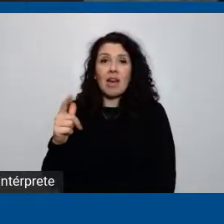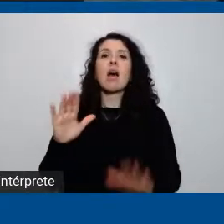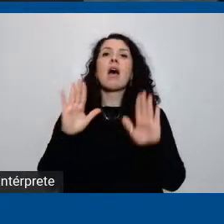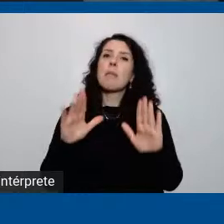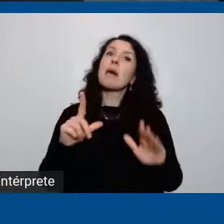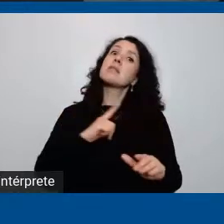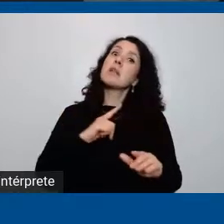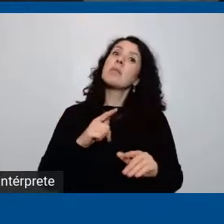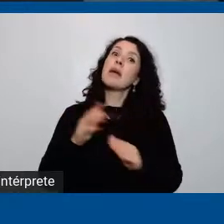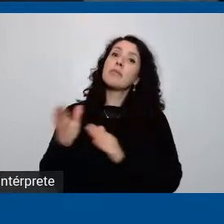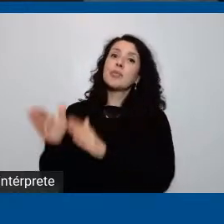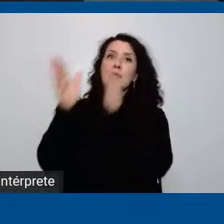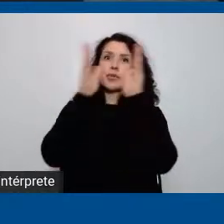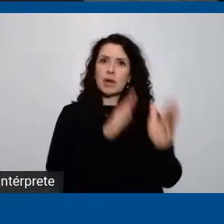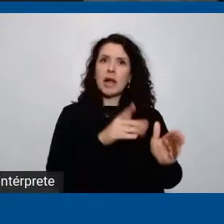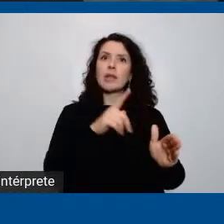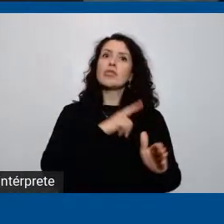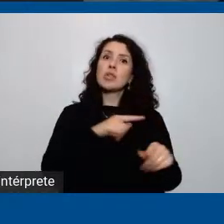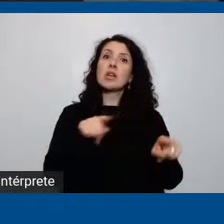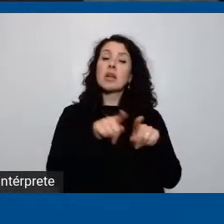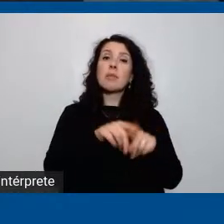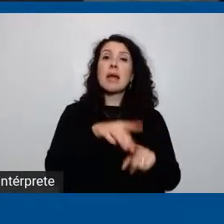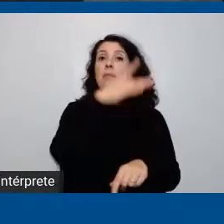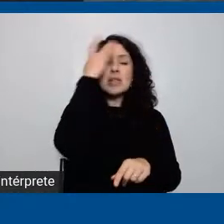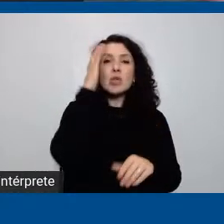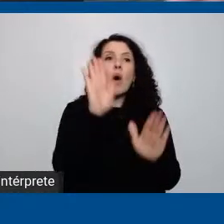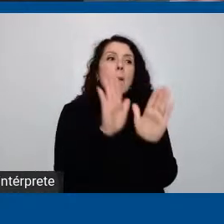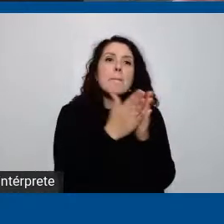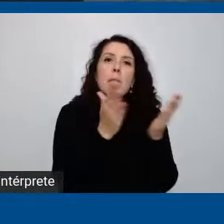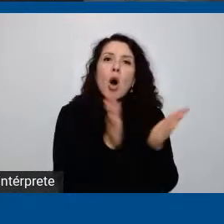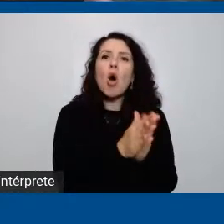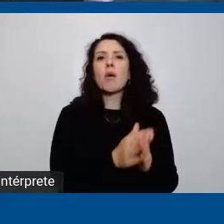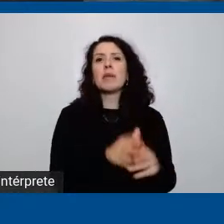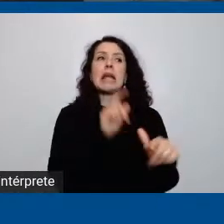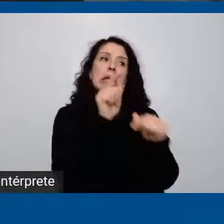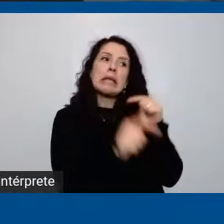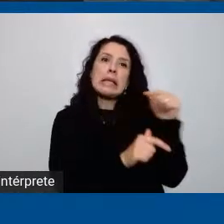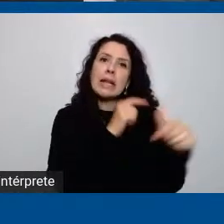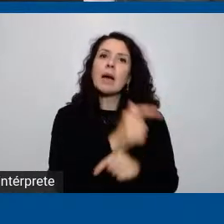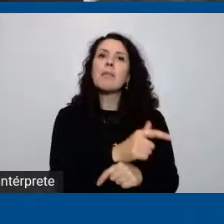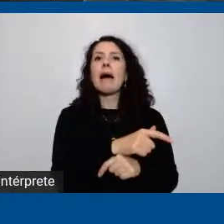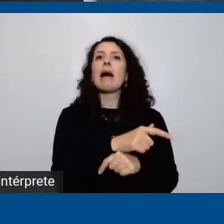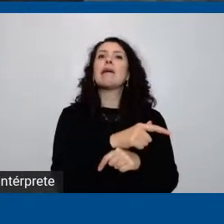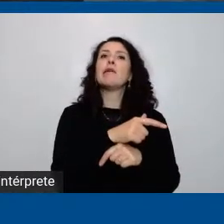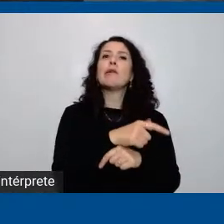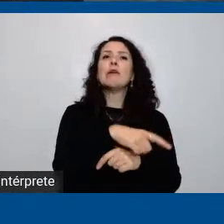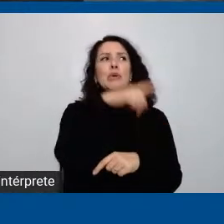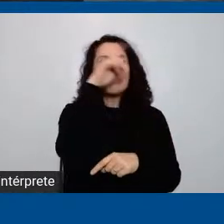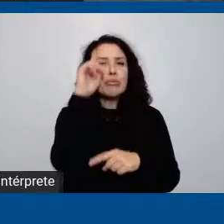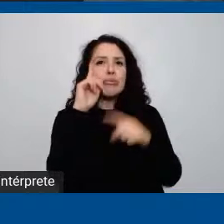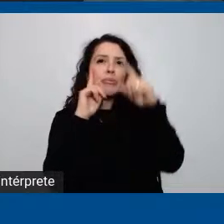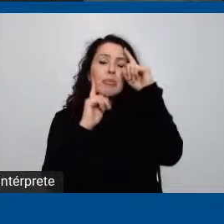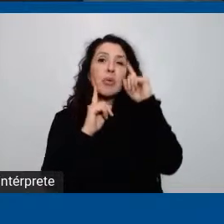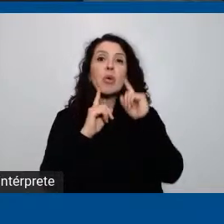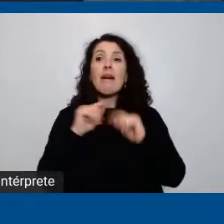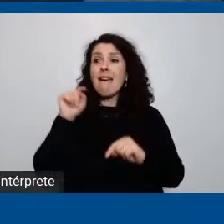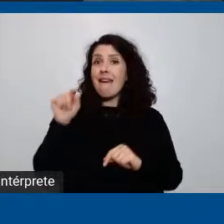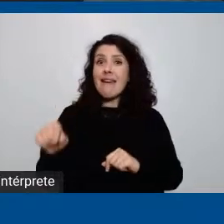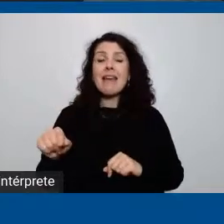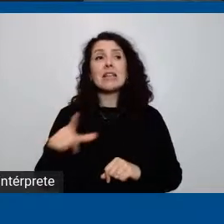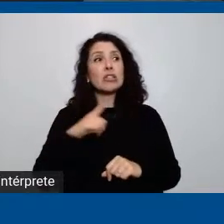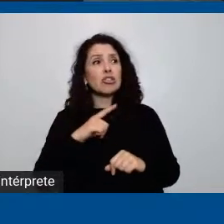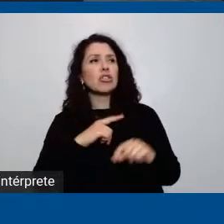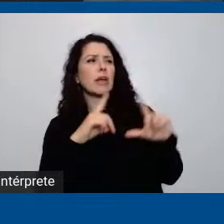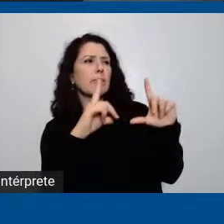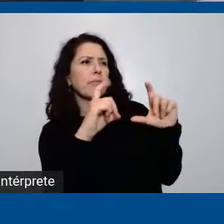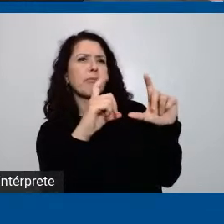trabalhador braçal, pobre. Eles têm, eles documentam, eles tinham uma sensibilidade